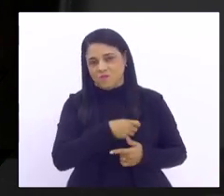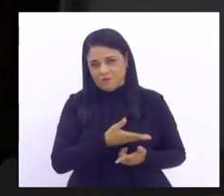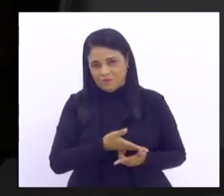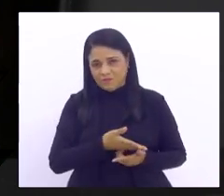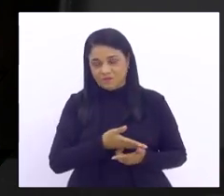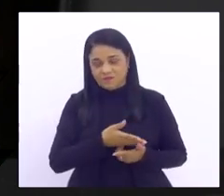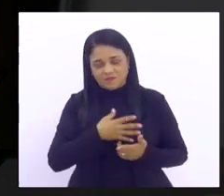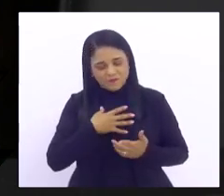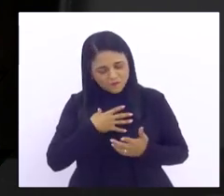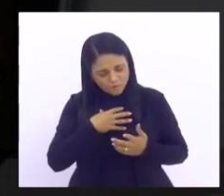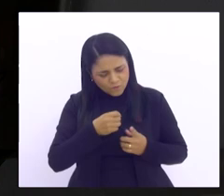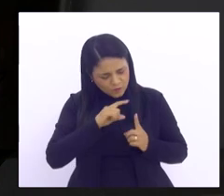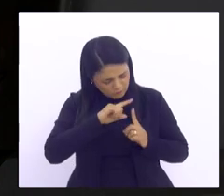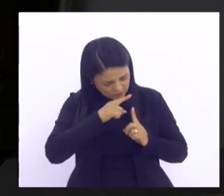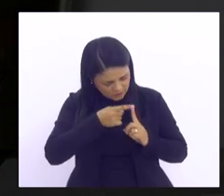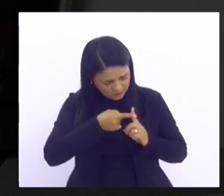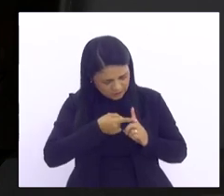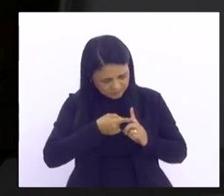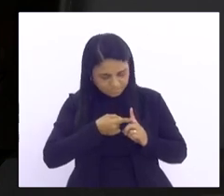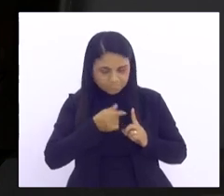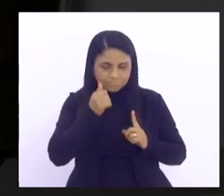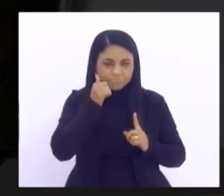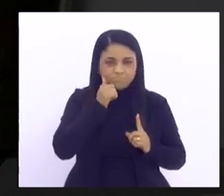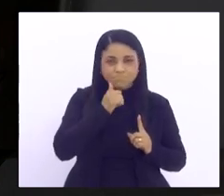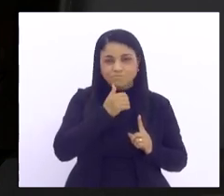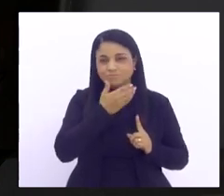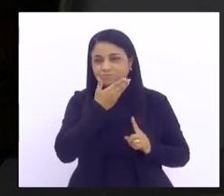por aquele filho, aquela filha que está sendo gerado.